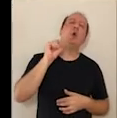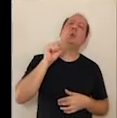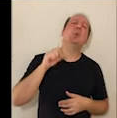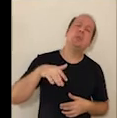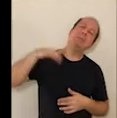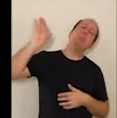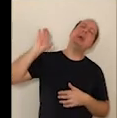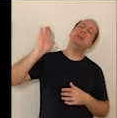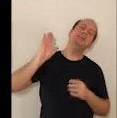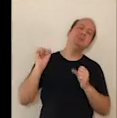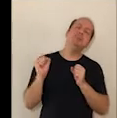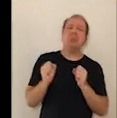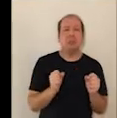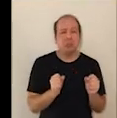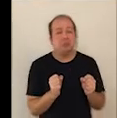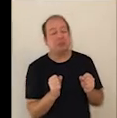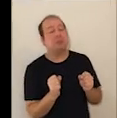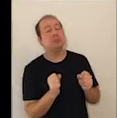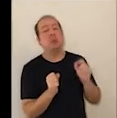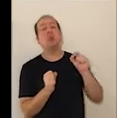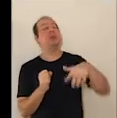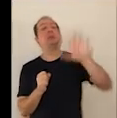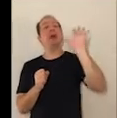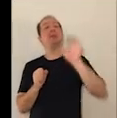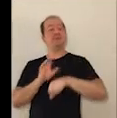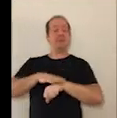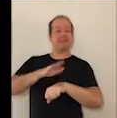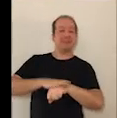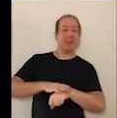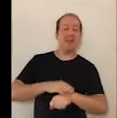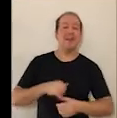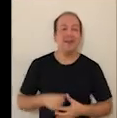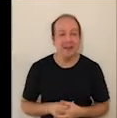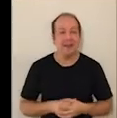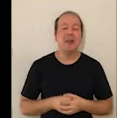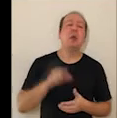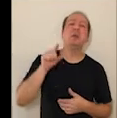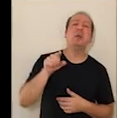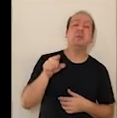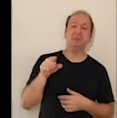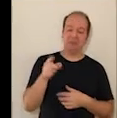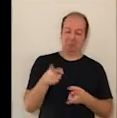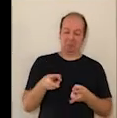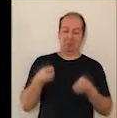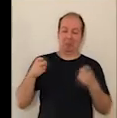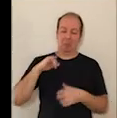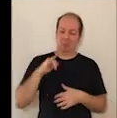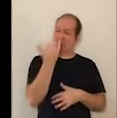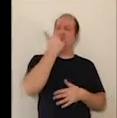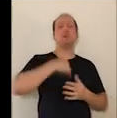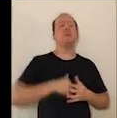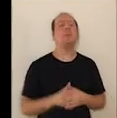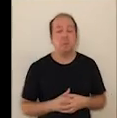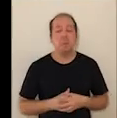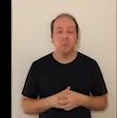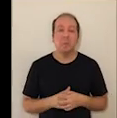o que mais poderíamos... O que mais poderíamos fazer com esses abutres? Eu te